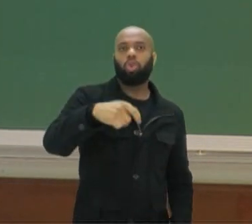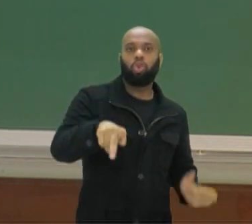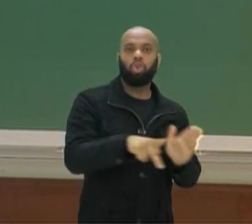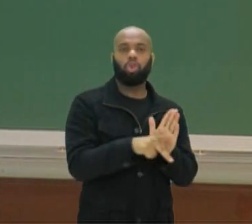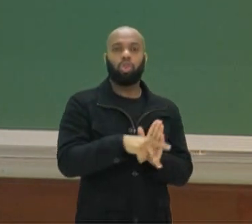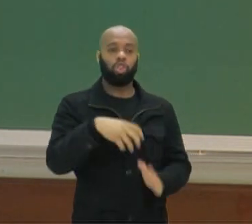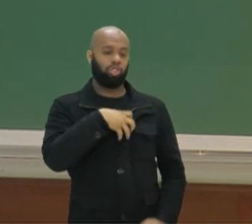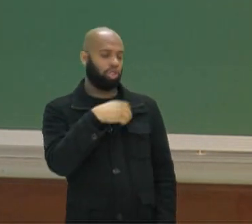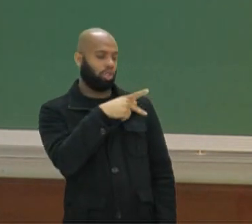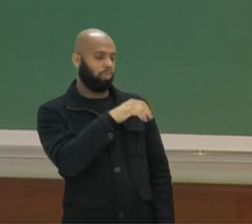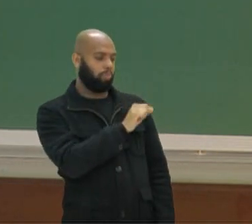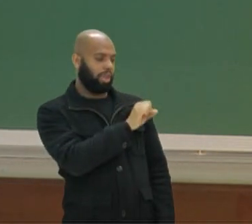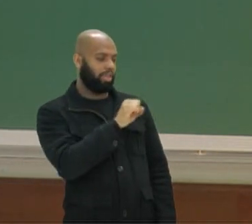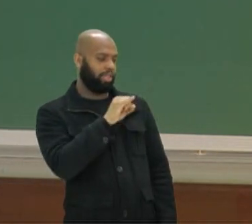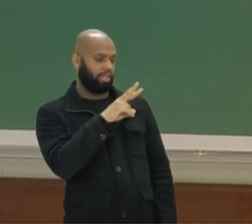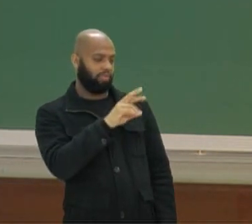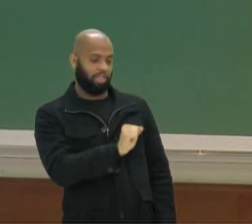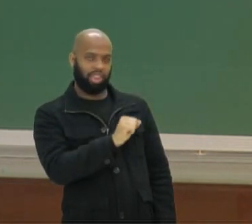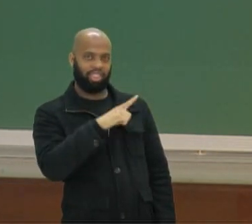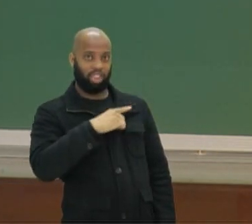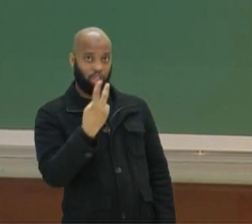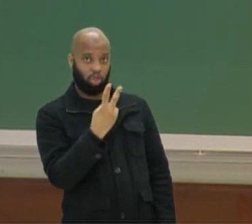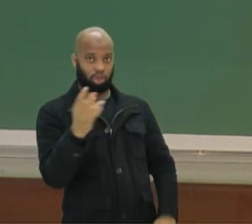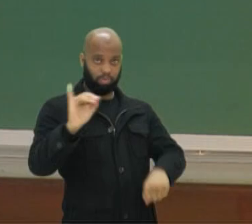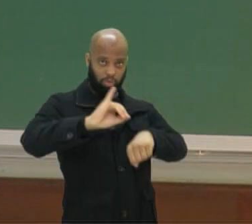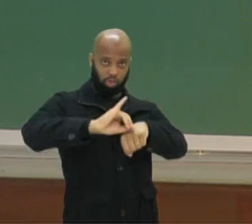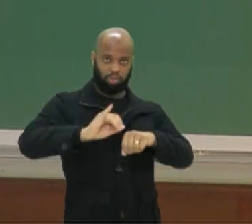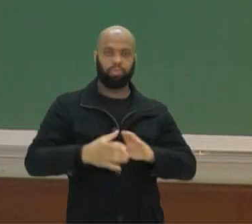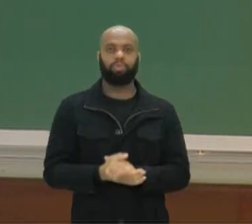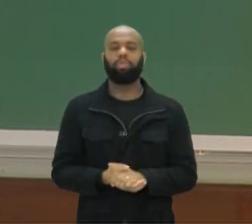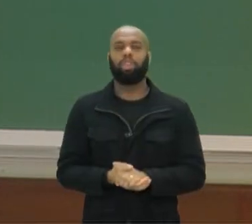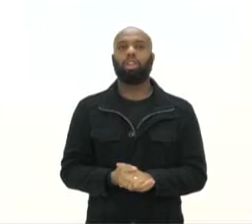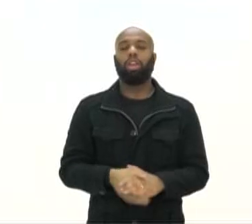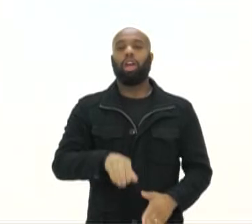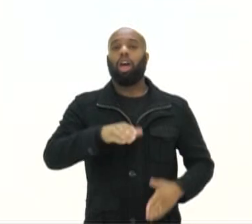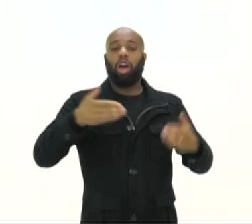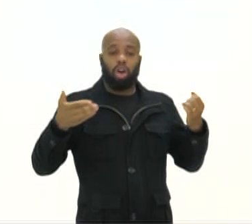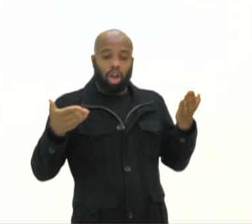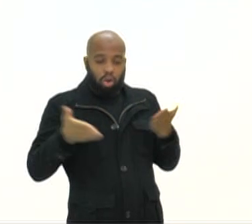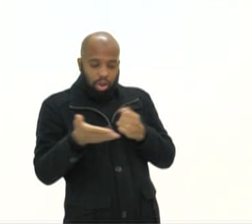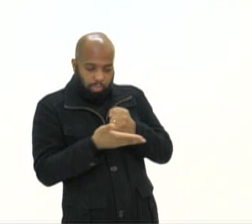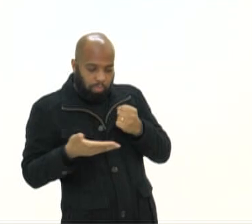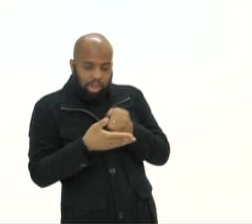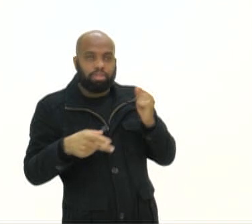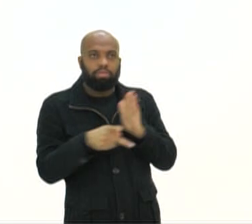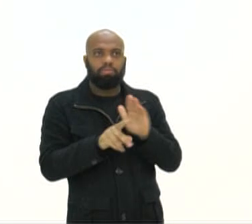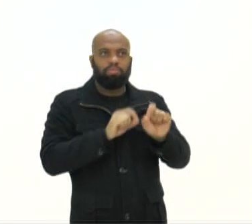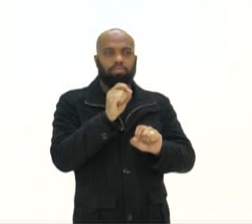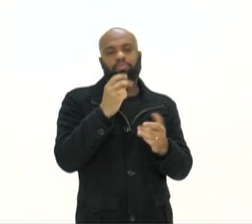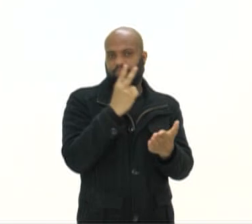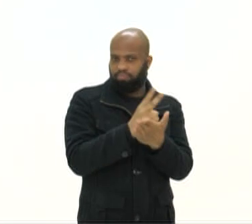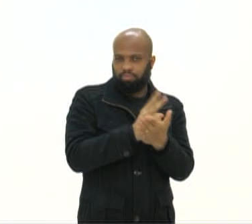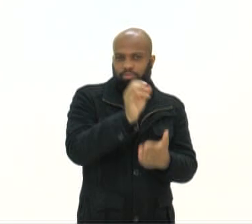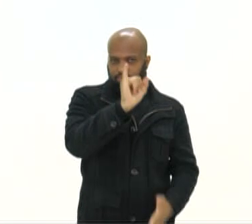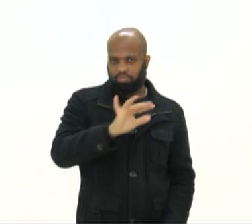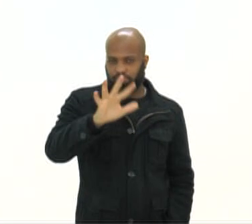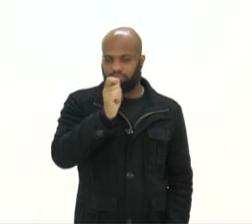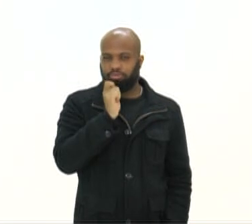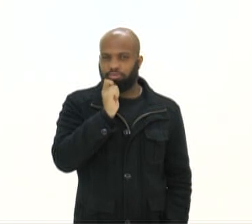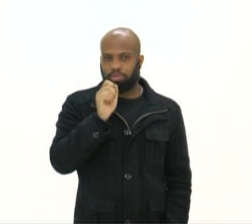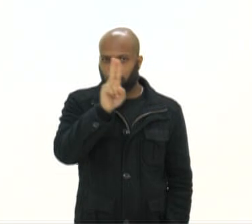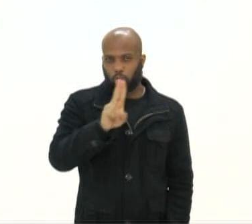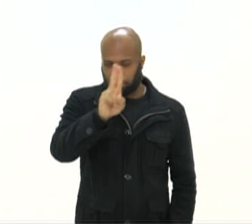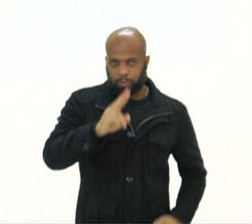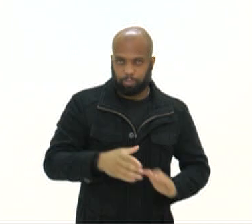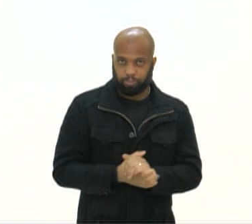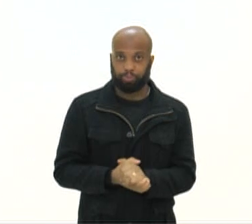voz passiva, quando eu falei dos dois objetos, né? Então, olha só, se baseando ainda aqui na nossa imagem do alienígena ali, olha